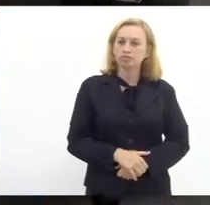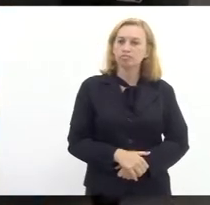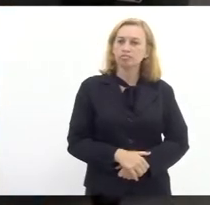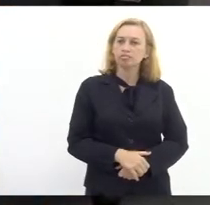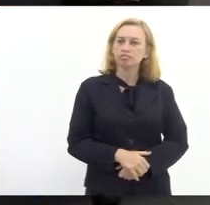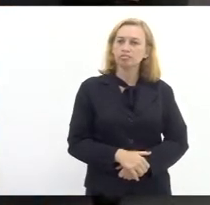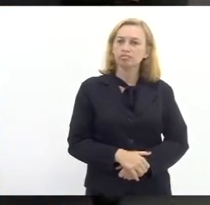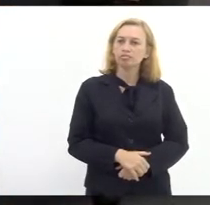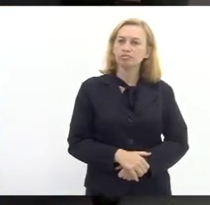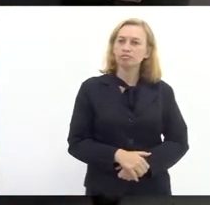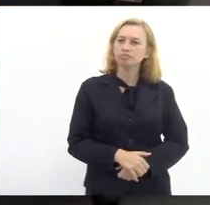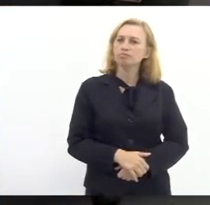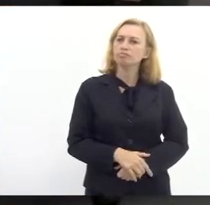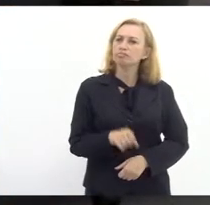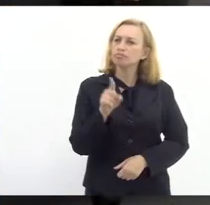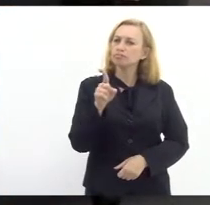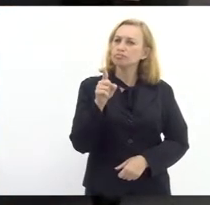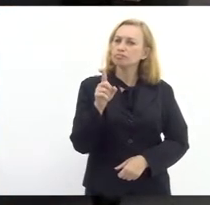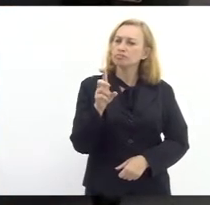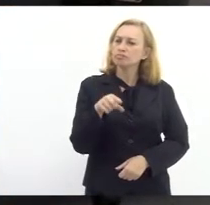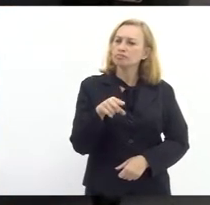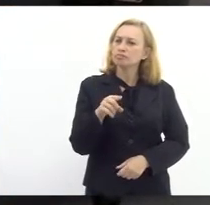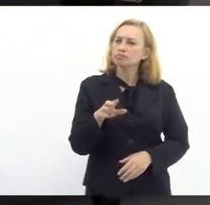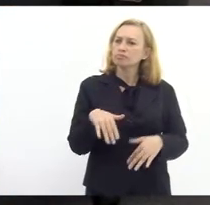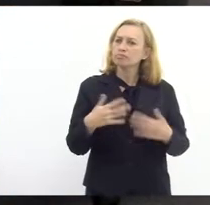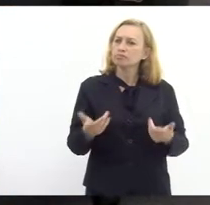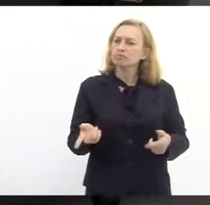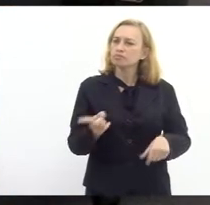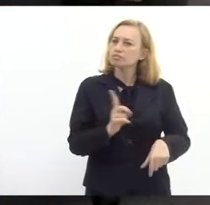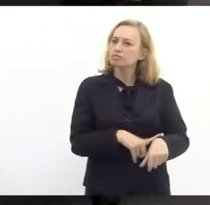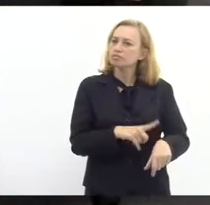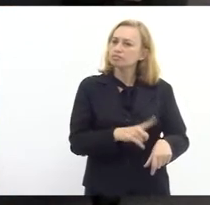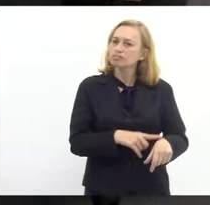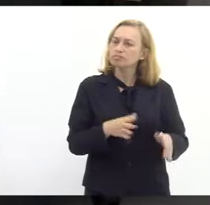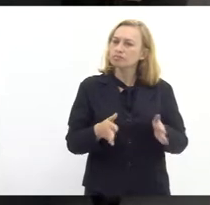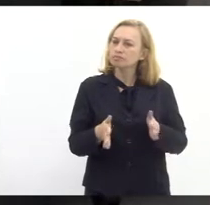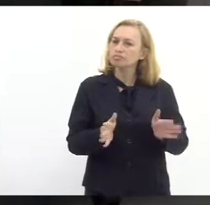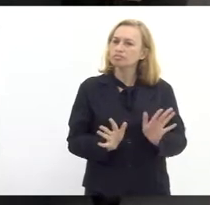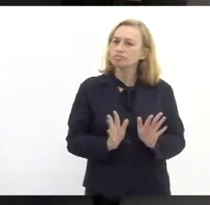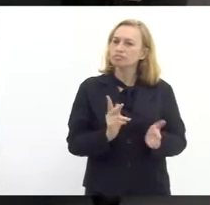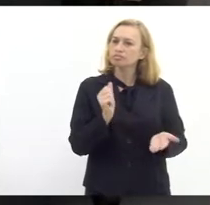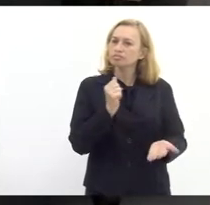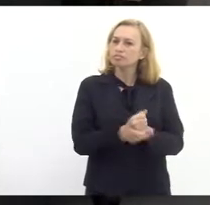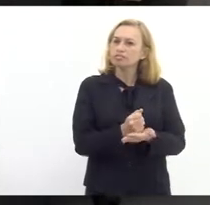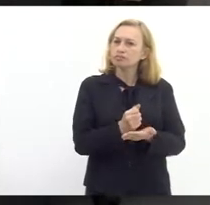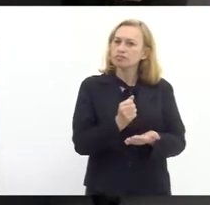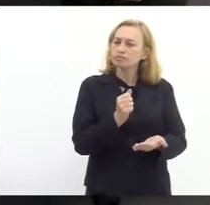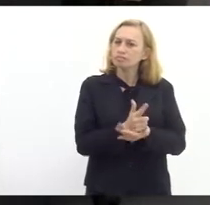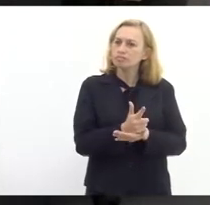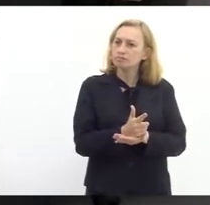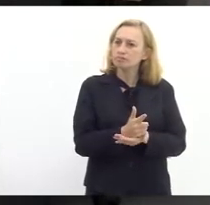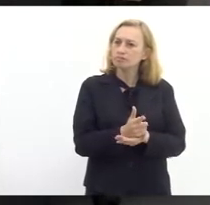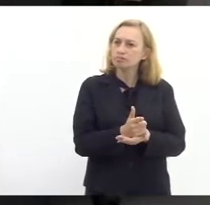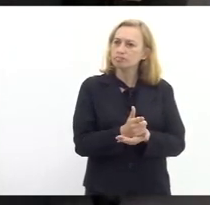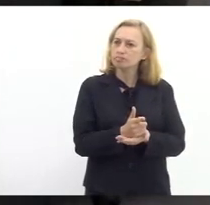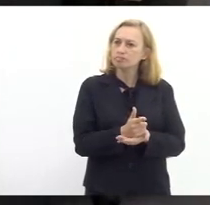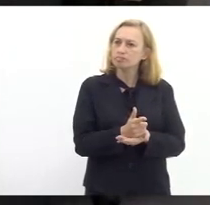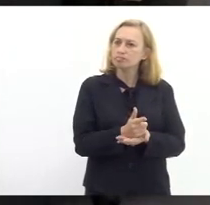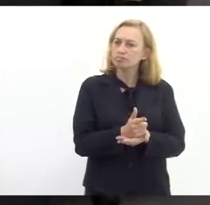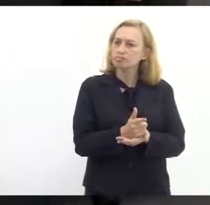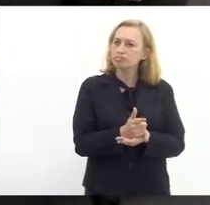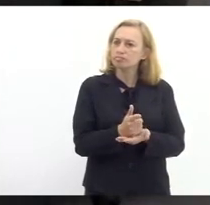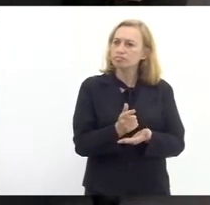sobre o procedimento, né? Quando vence o prazo para o pagamento da multa, não inscreve automaticamente em dívida